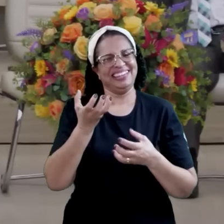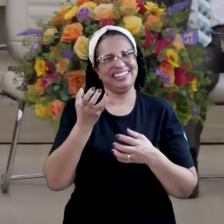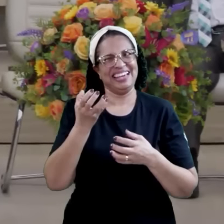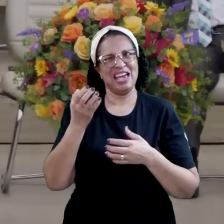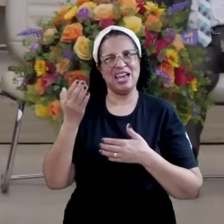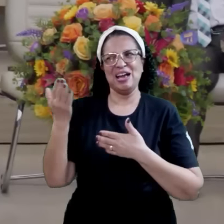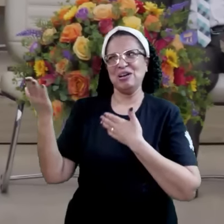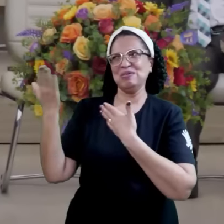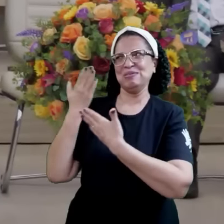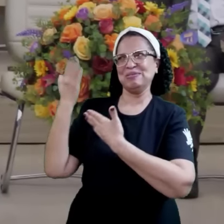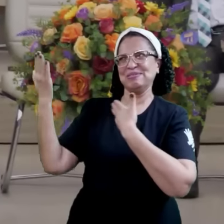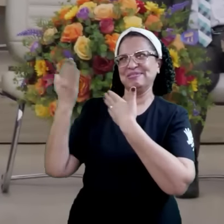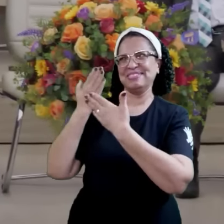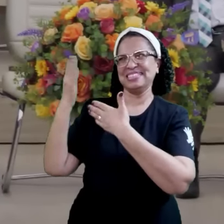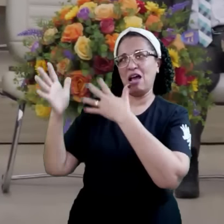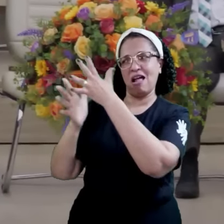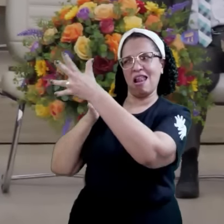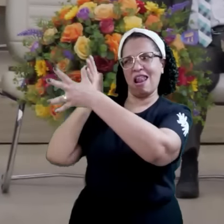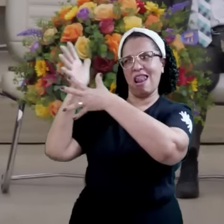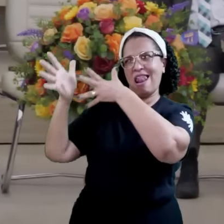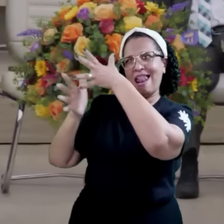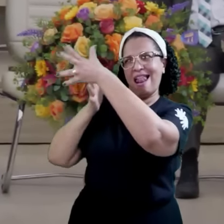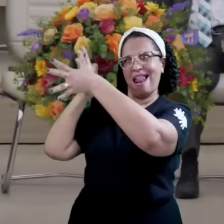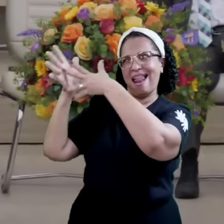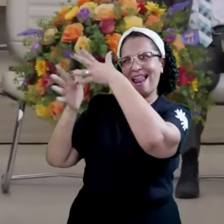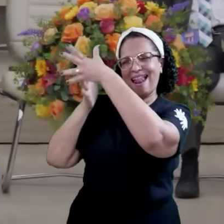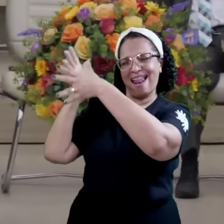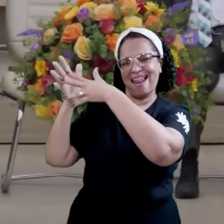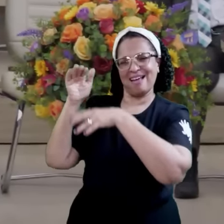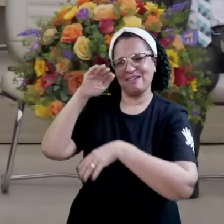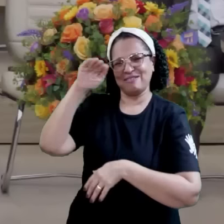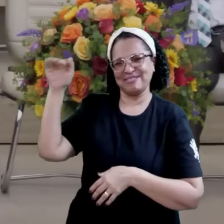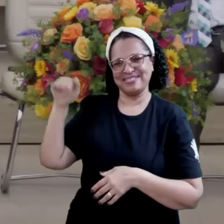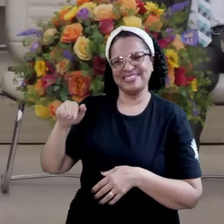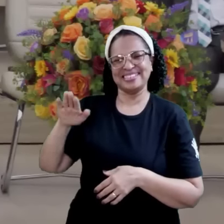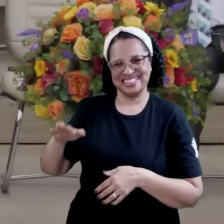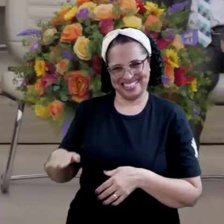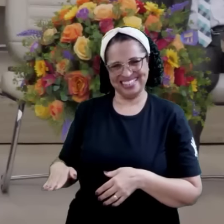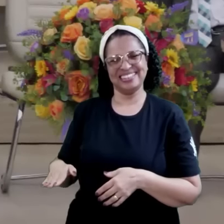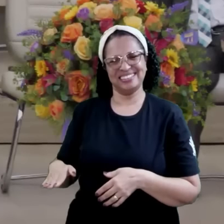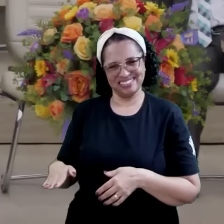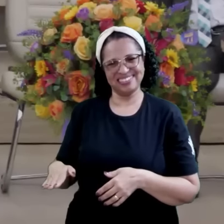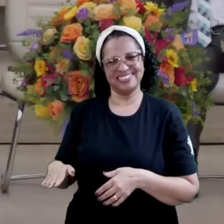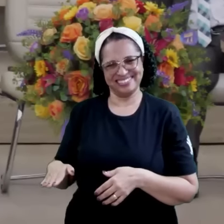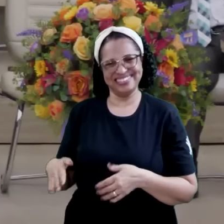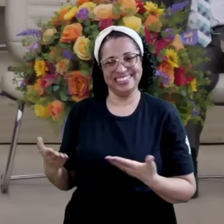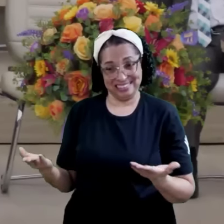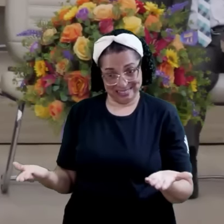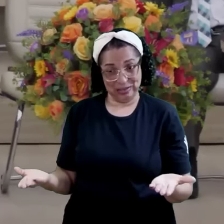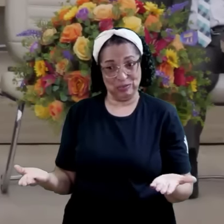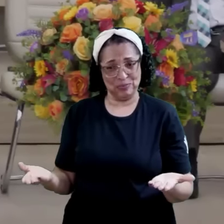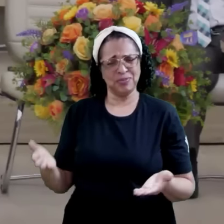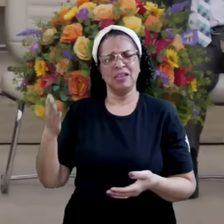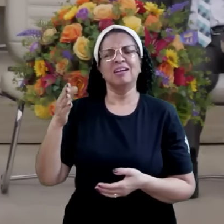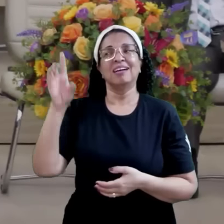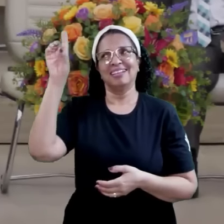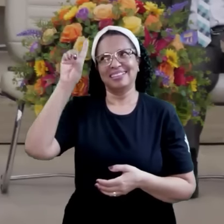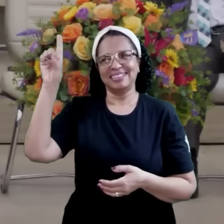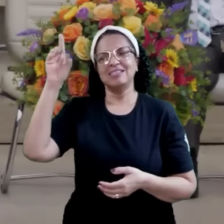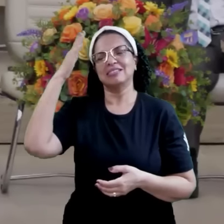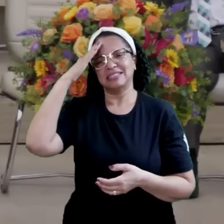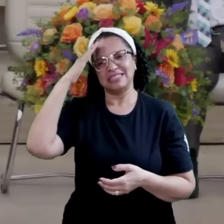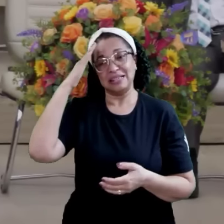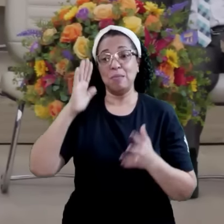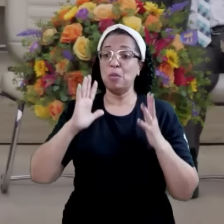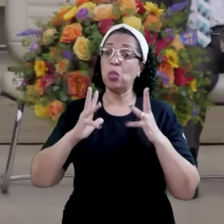hino que diz assim ó Deus complica descomplica depois explica porque complicou é complicado até de falar nós temos um irmão em